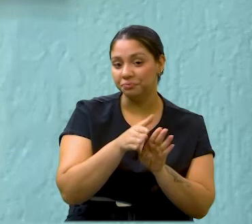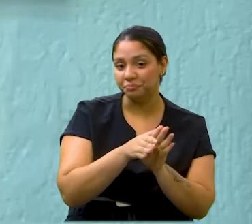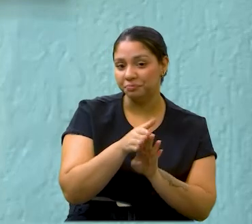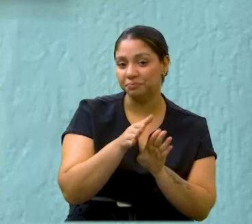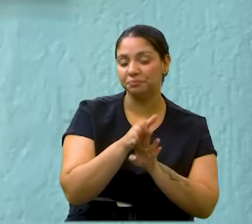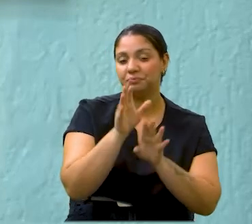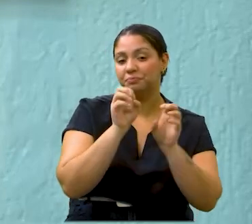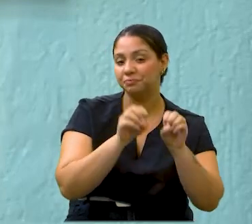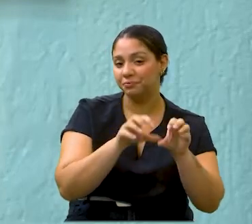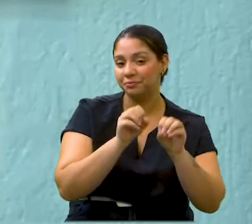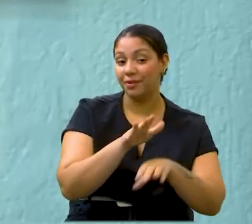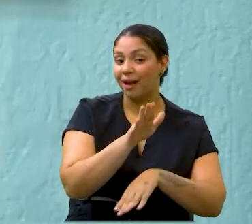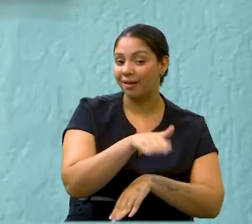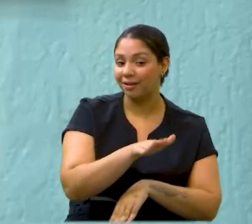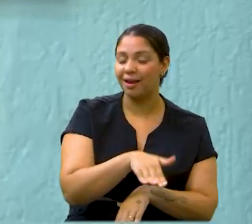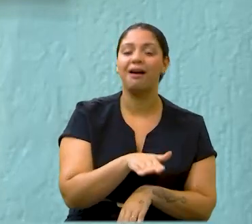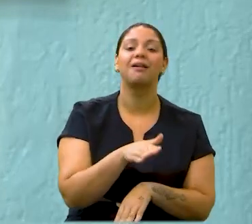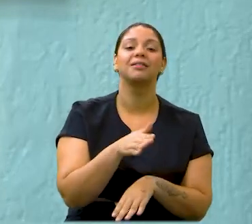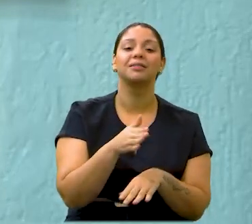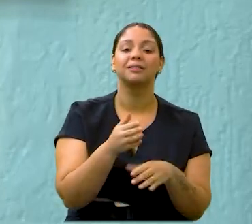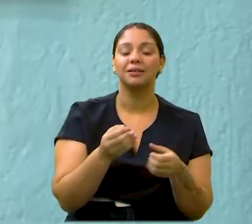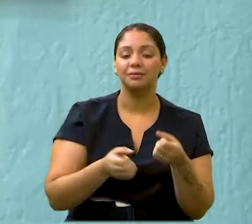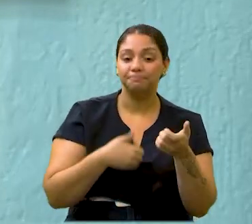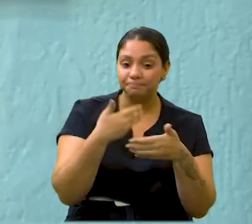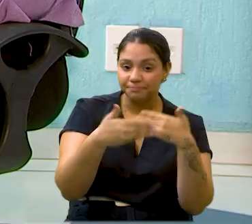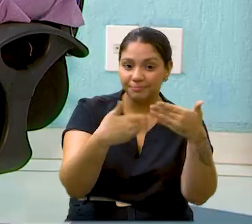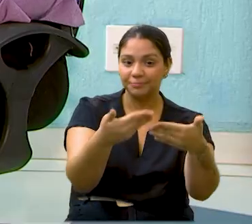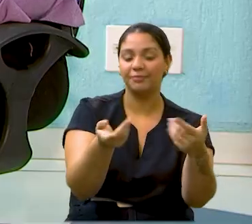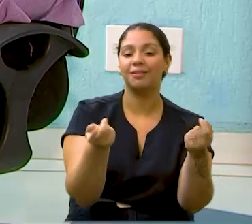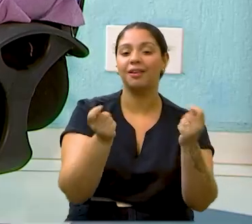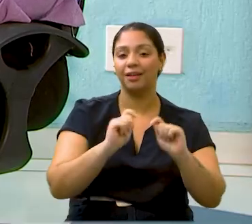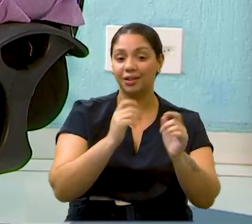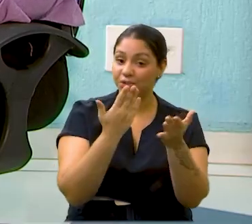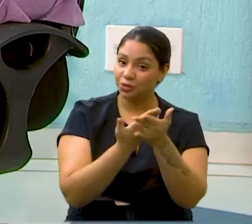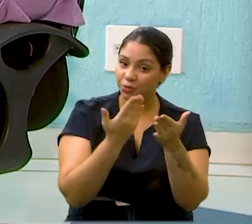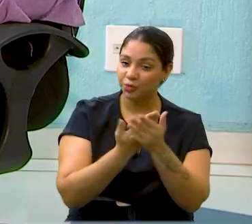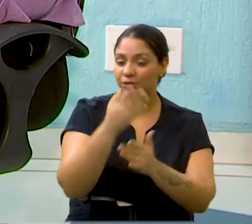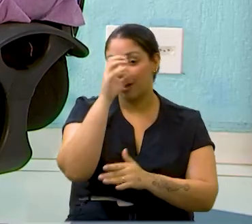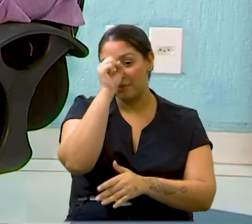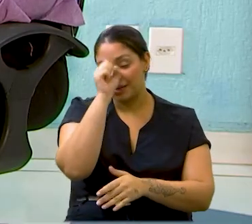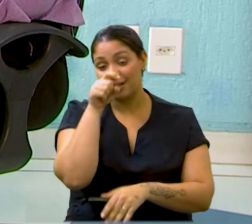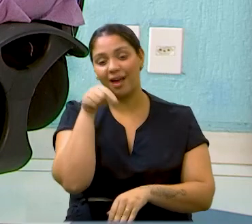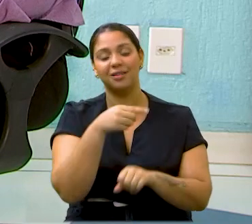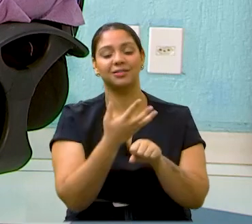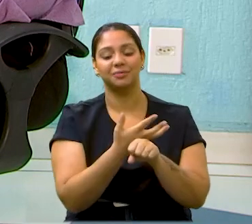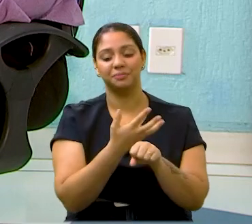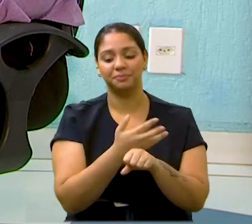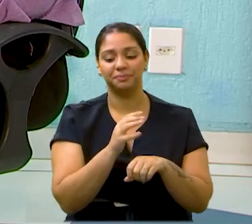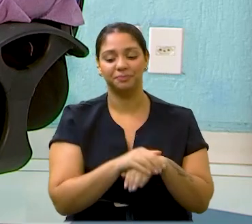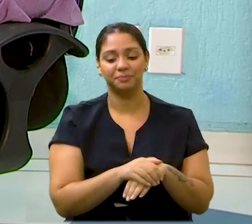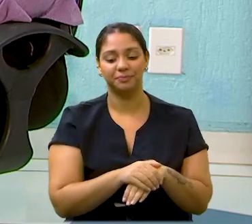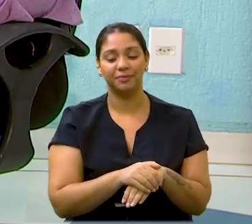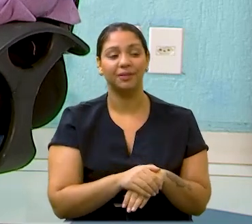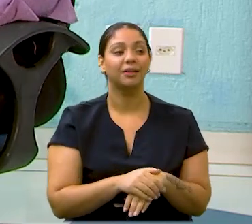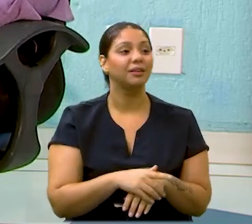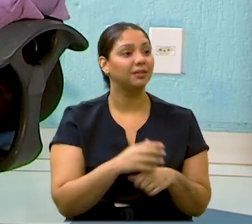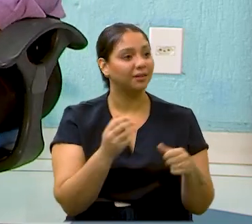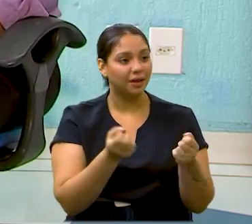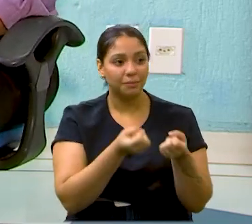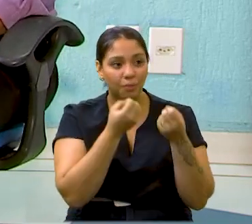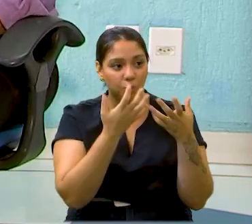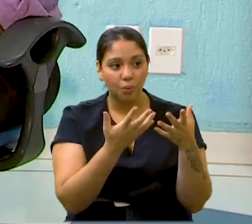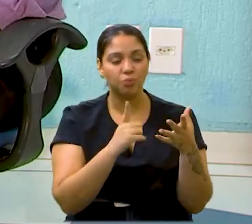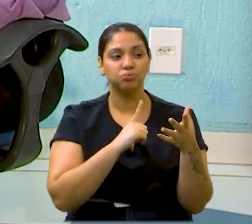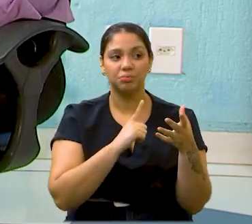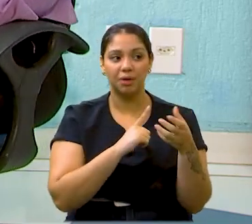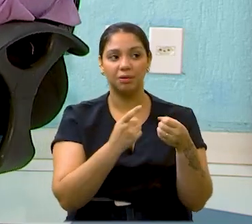e ensinamos a criança a desenvolver o potencial do estudo e do aprendizado na matéria. E o retorno é bem legal. Bem legal.